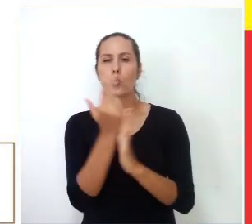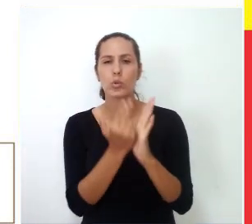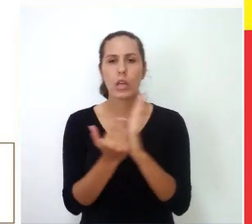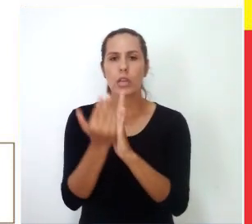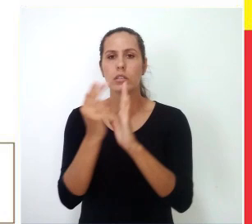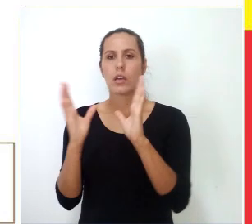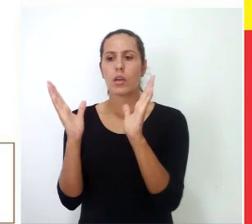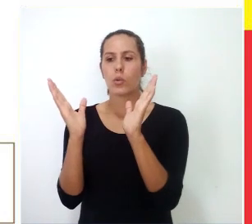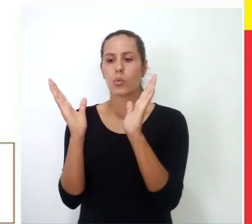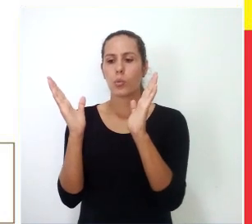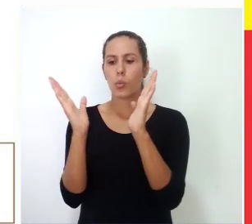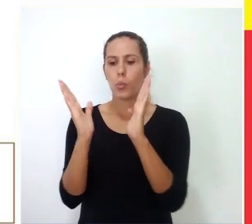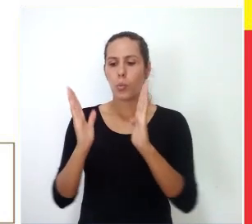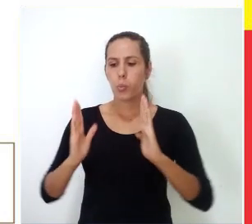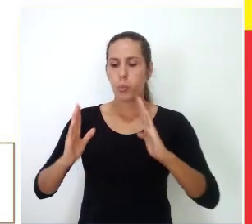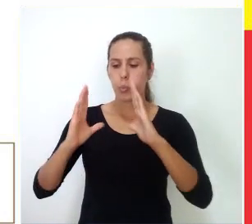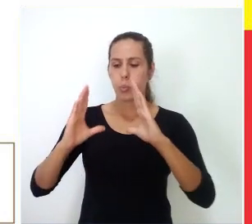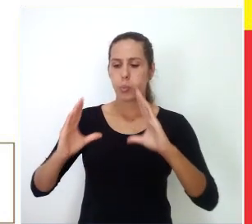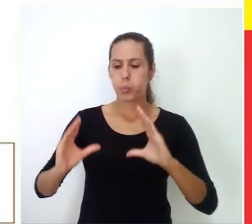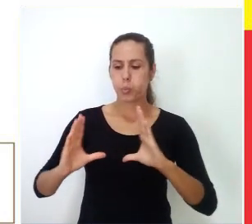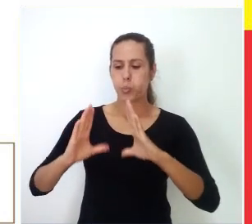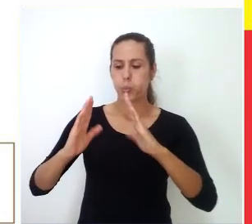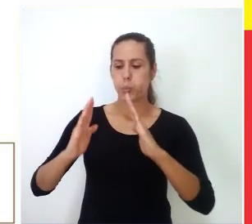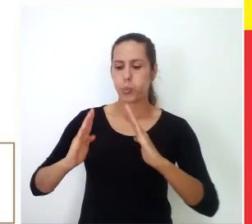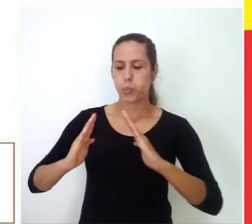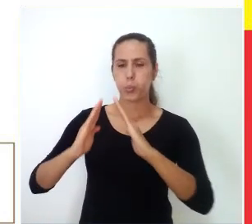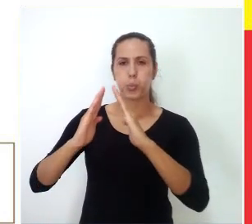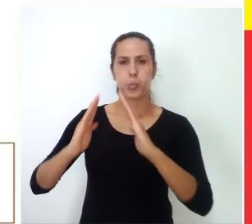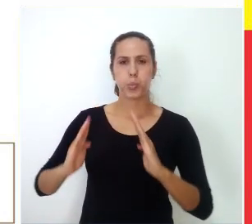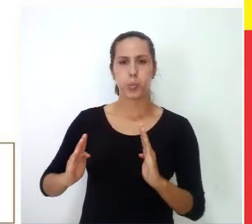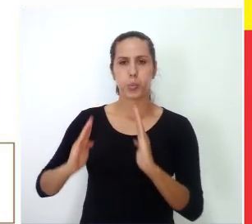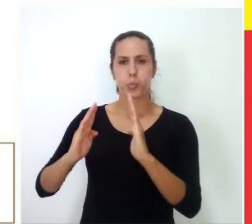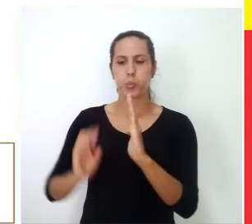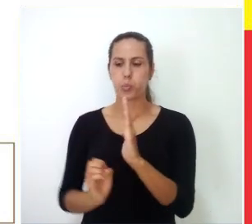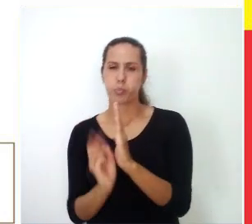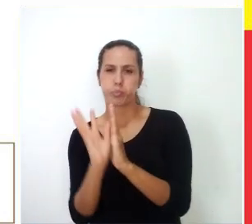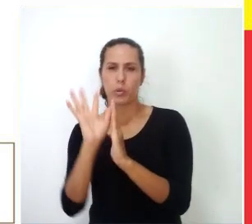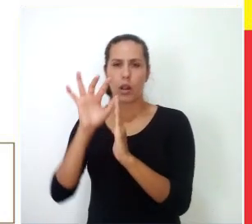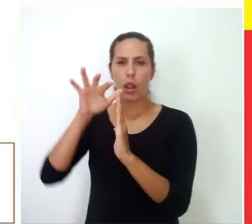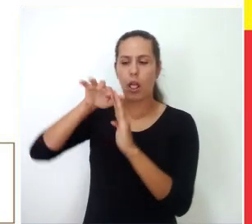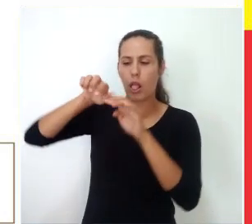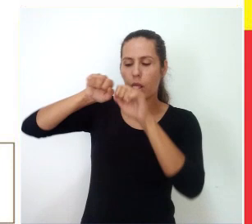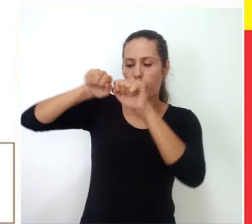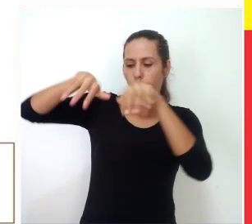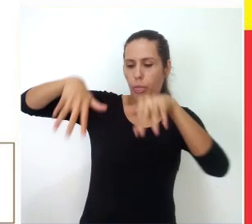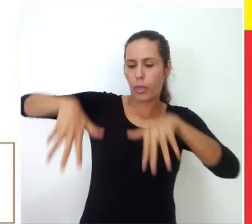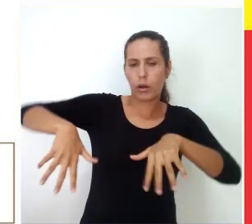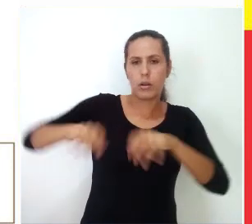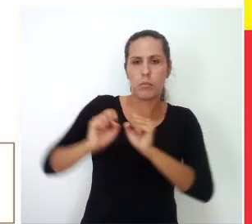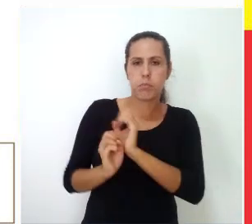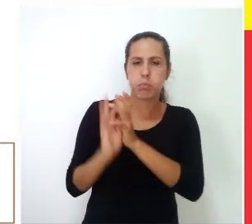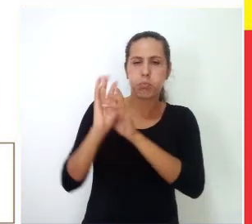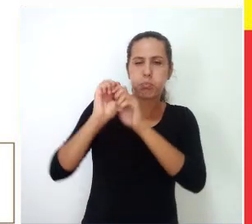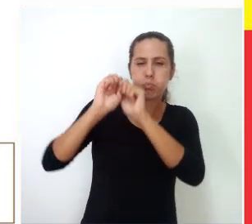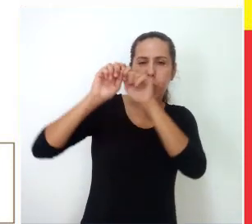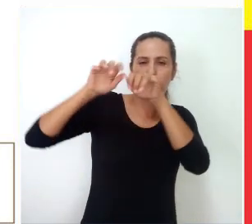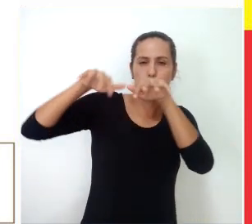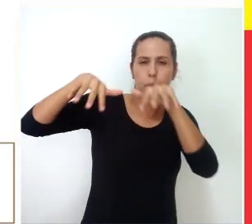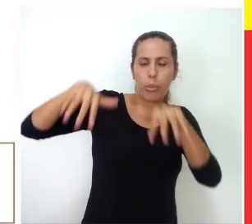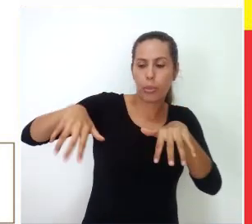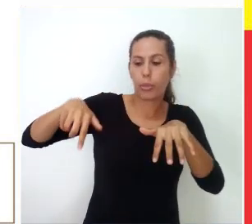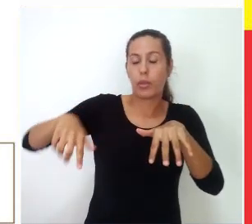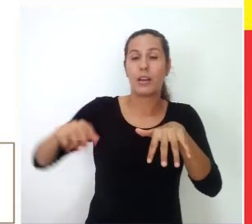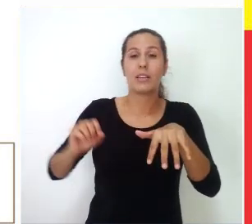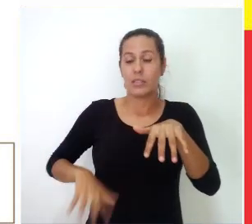se esse magma continuar saindo do interior da Terra, ele vai ter dimensões